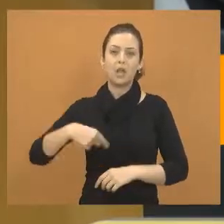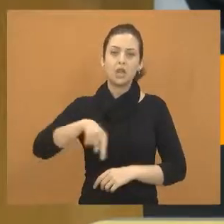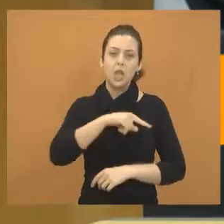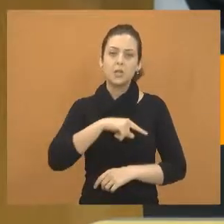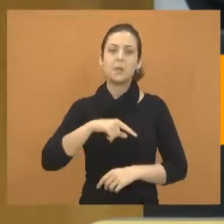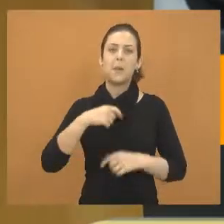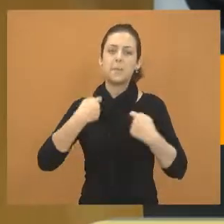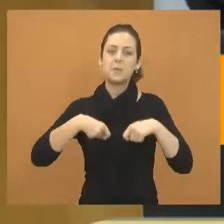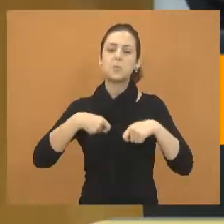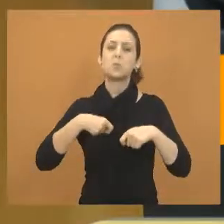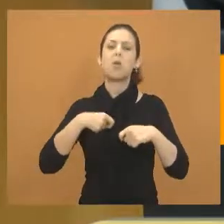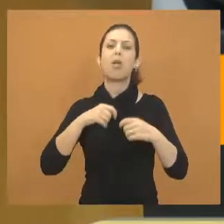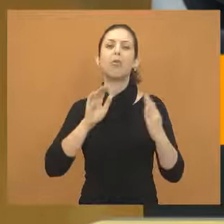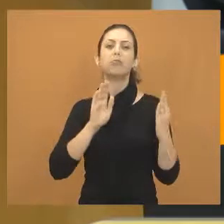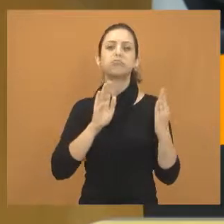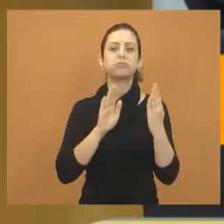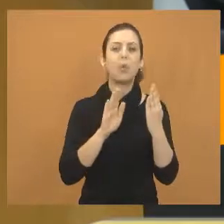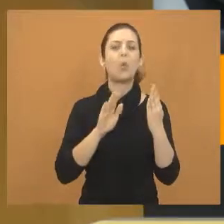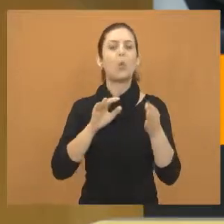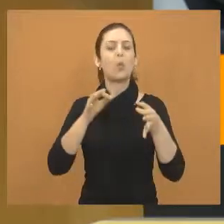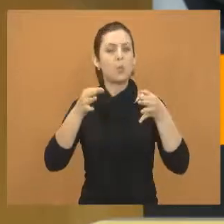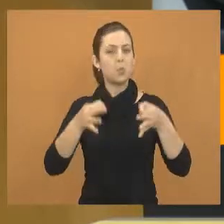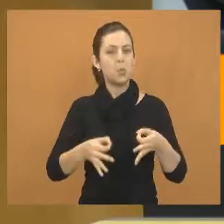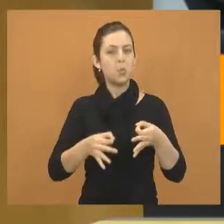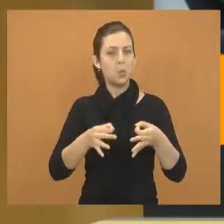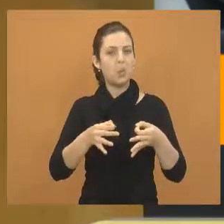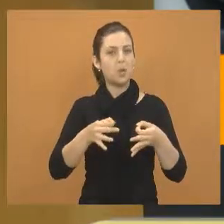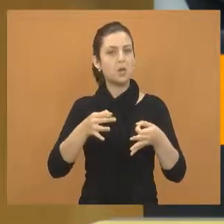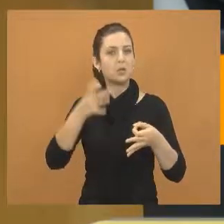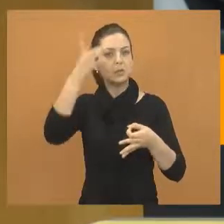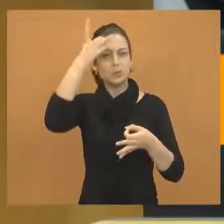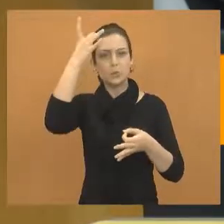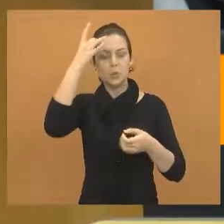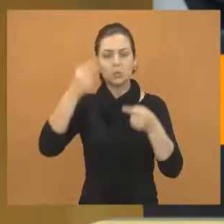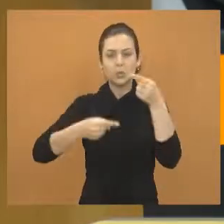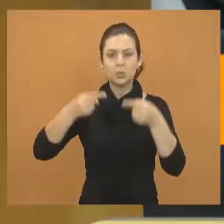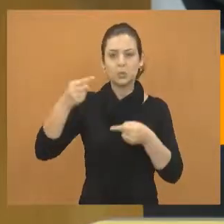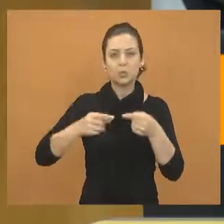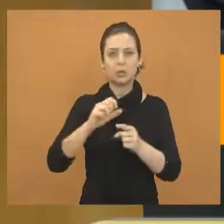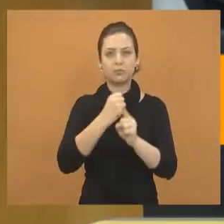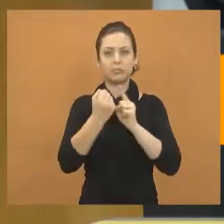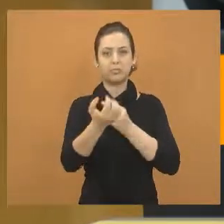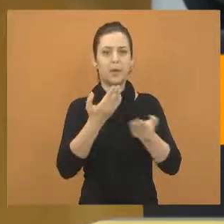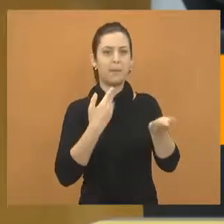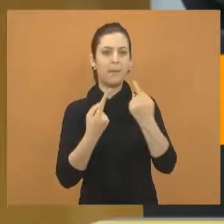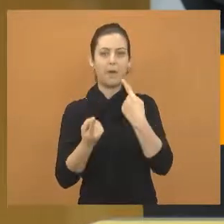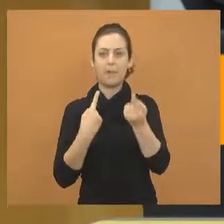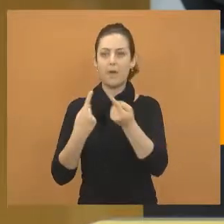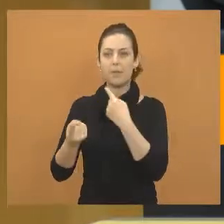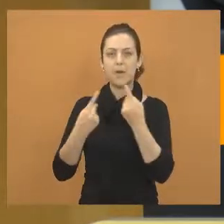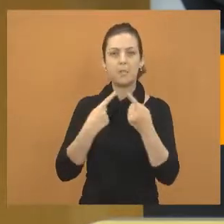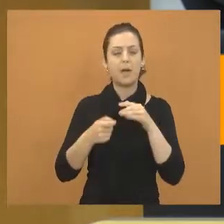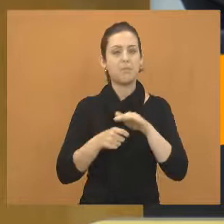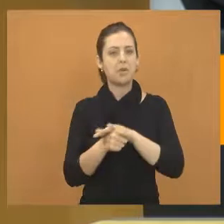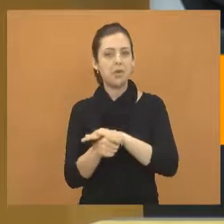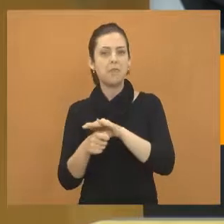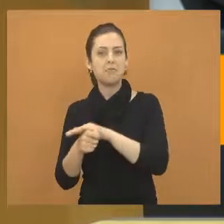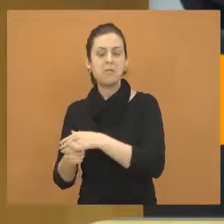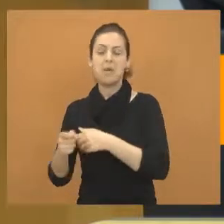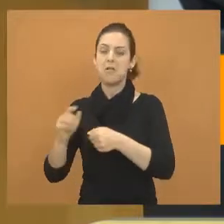tem que encarar isso de uma forma muito concreta para discutir com a sociedade, para estar fazendo esses